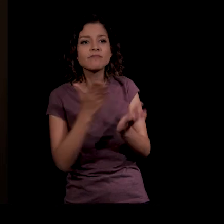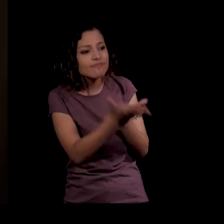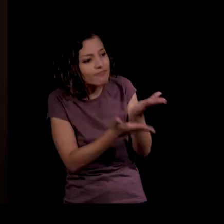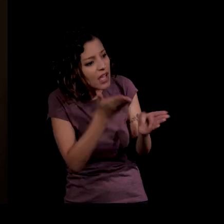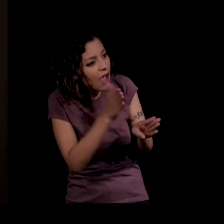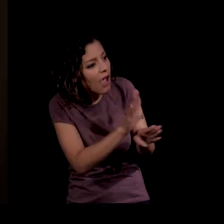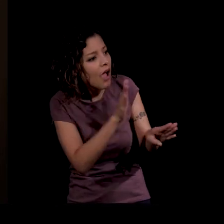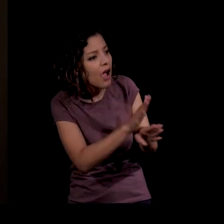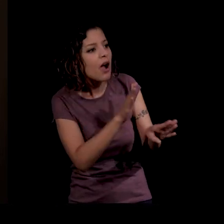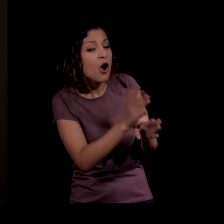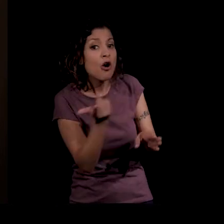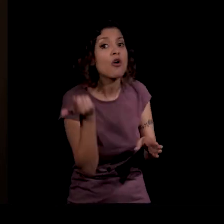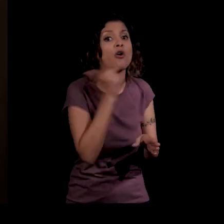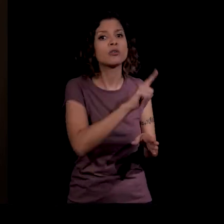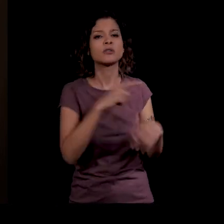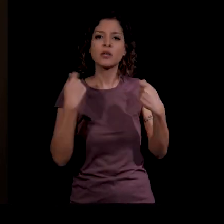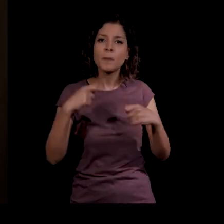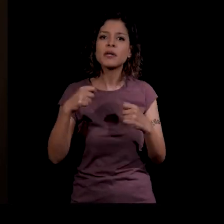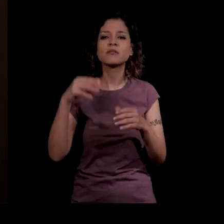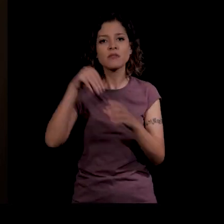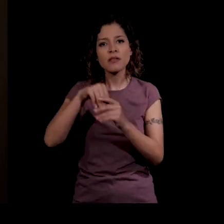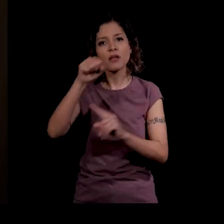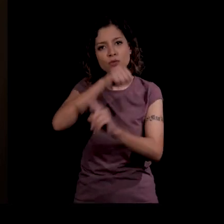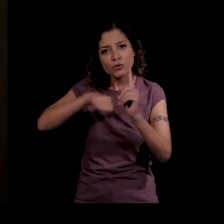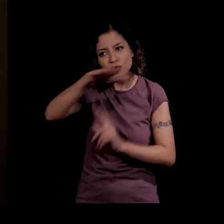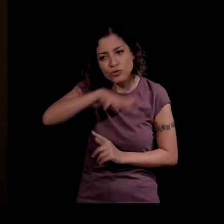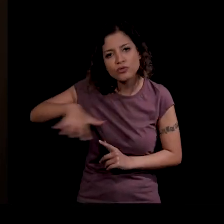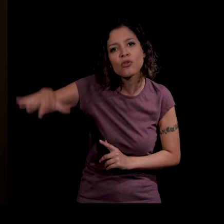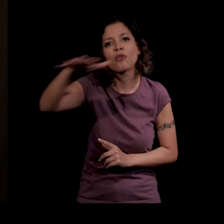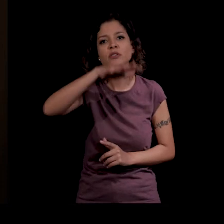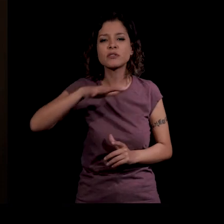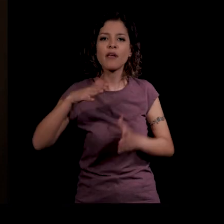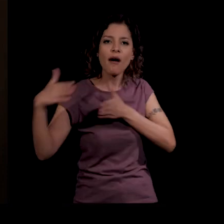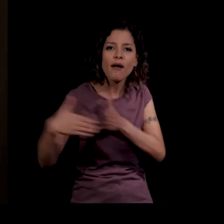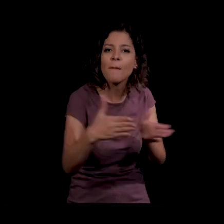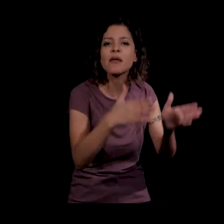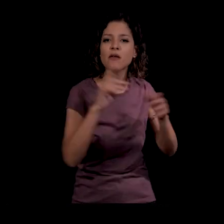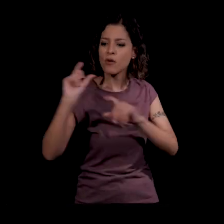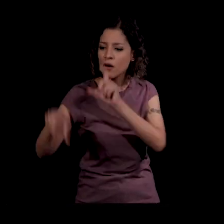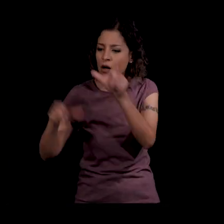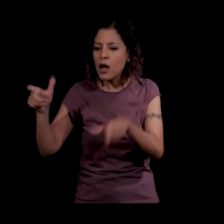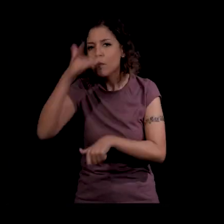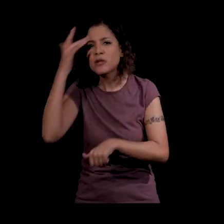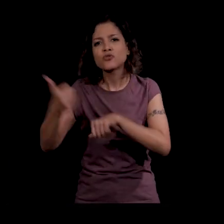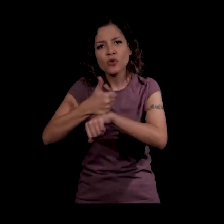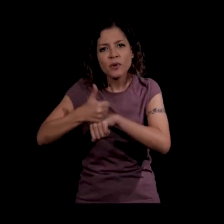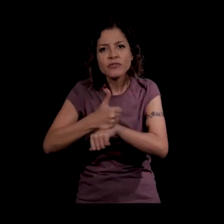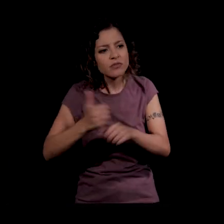trazer no tecido social caminhos para isso, né? Formadores,